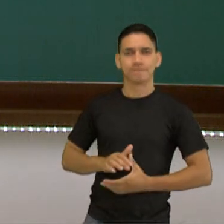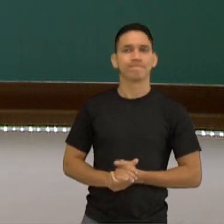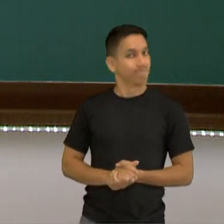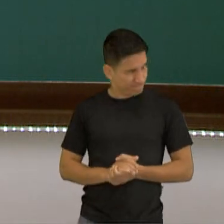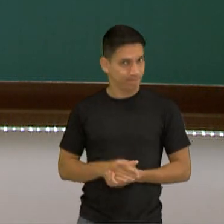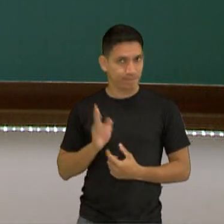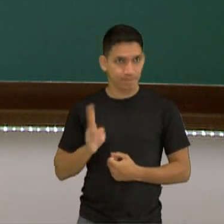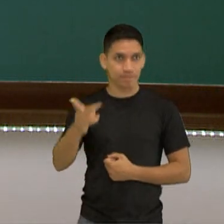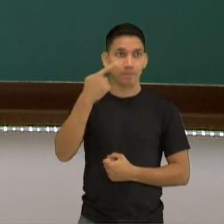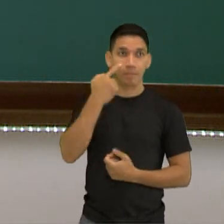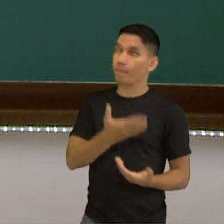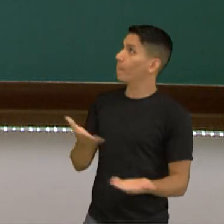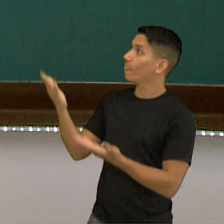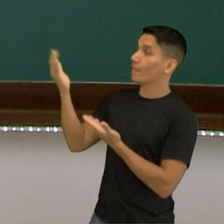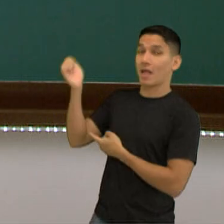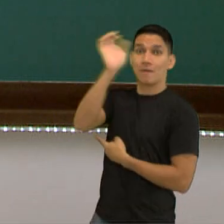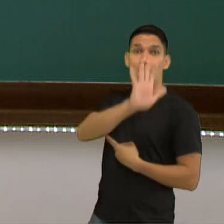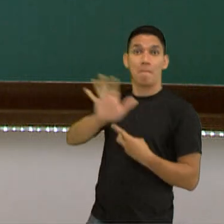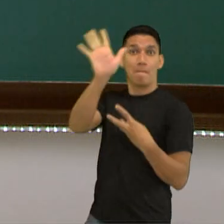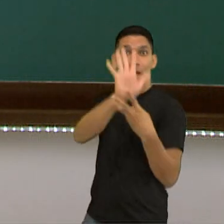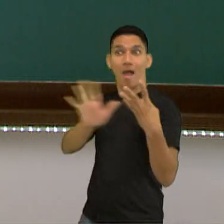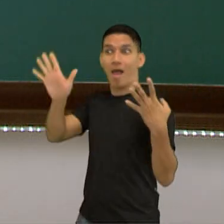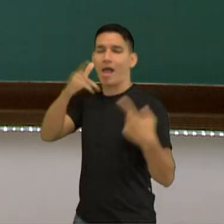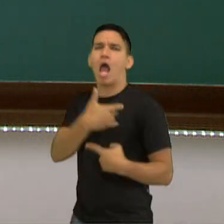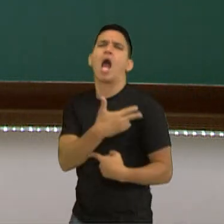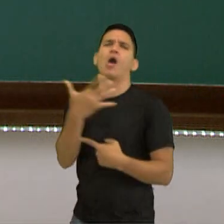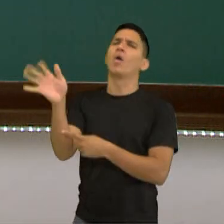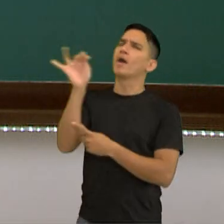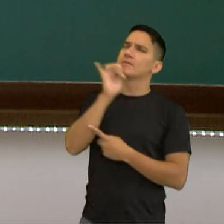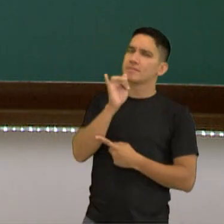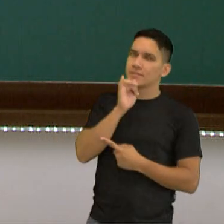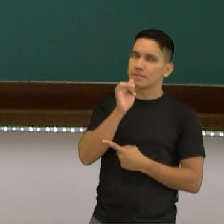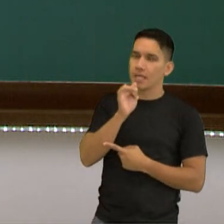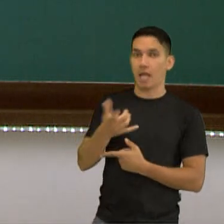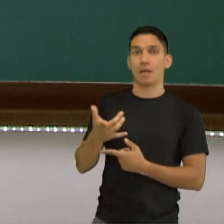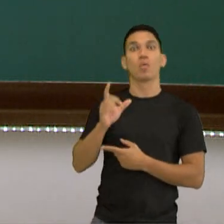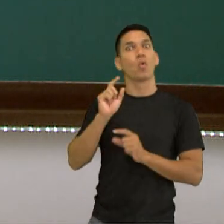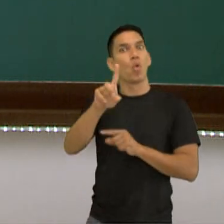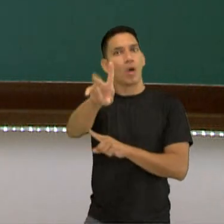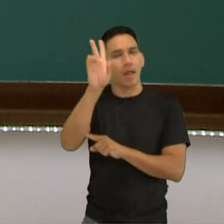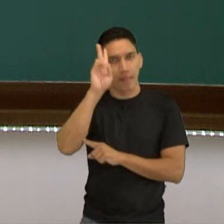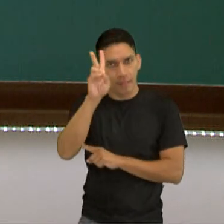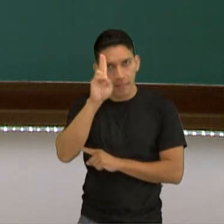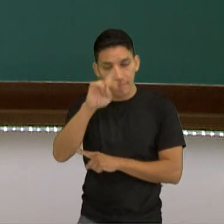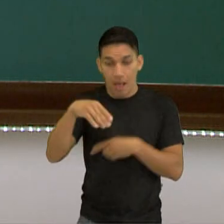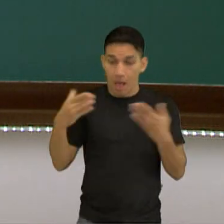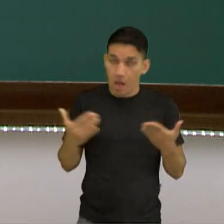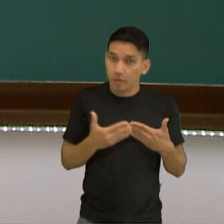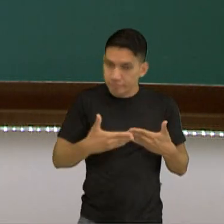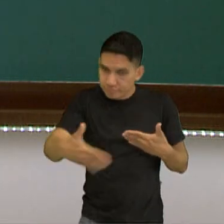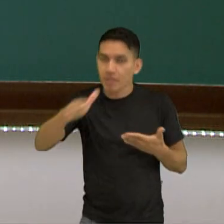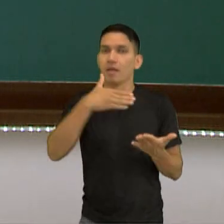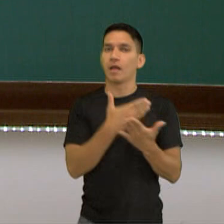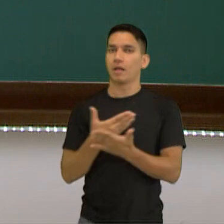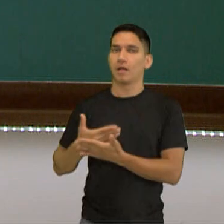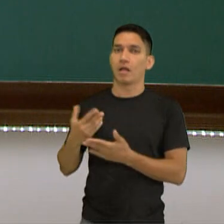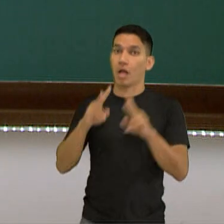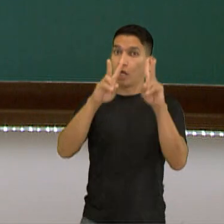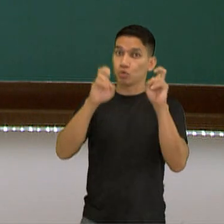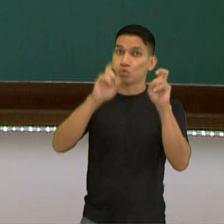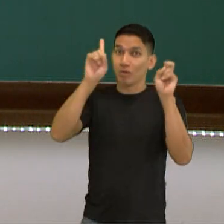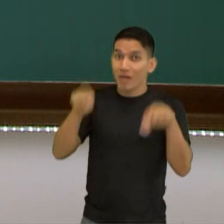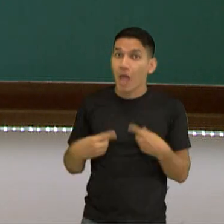vamos adiante? Eu trago aqui para vocês então alguns exemplos, então lembrando, nesta aula a gente vai falar